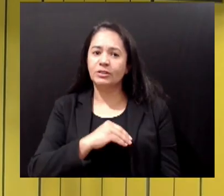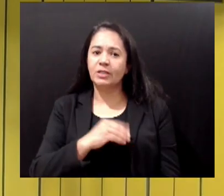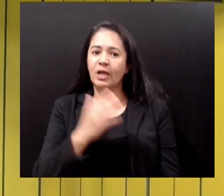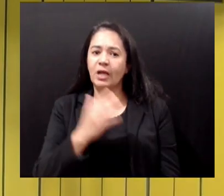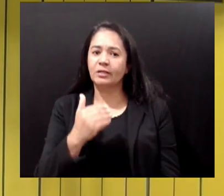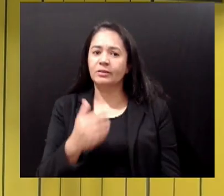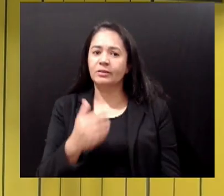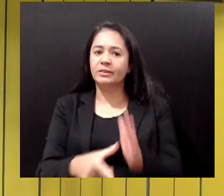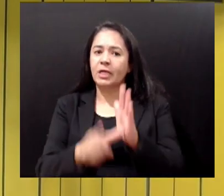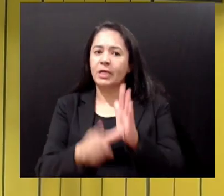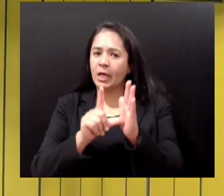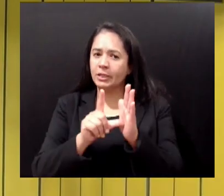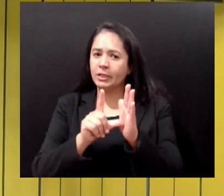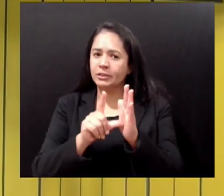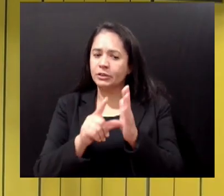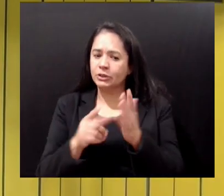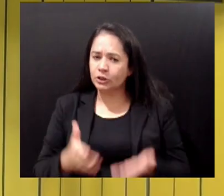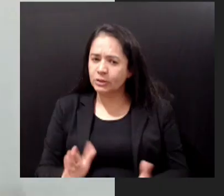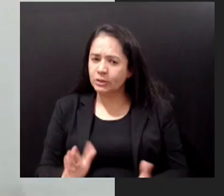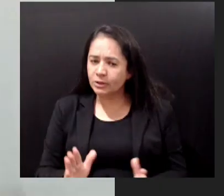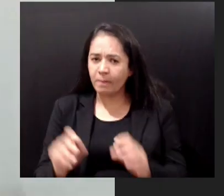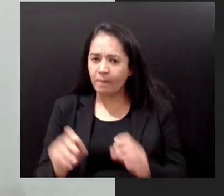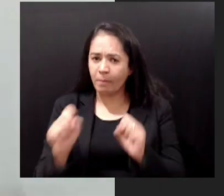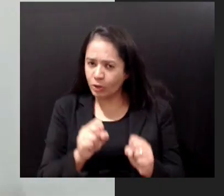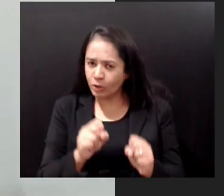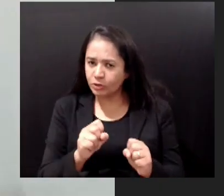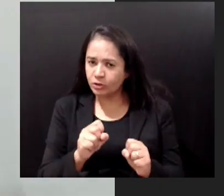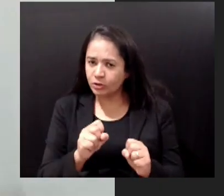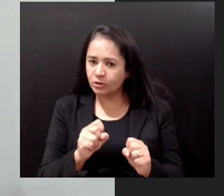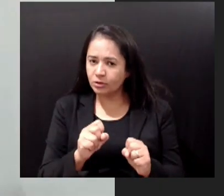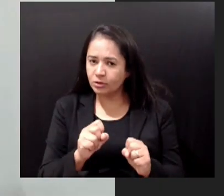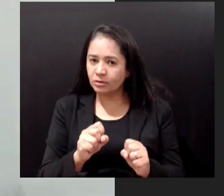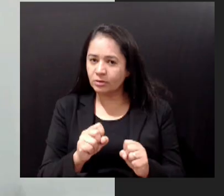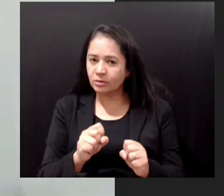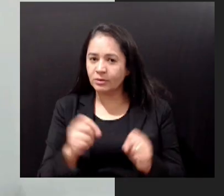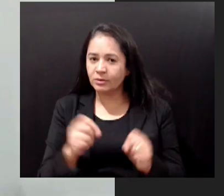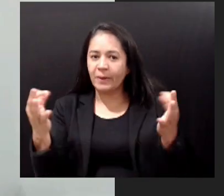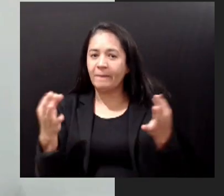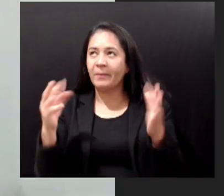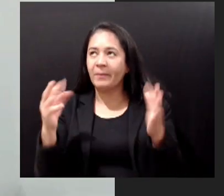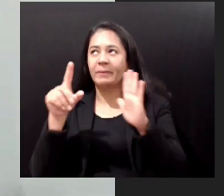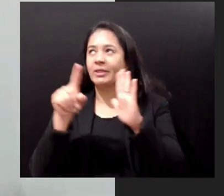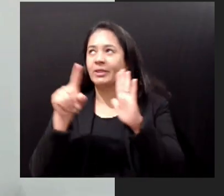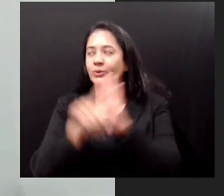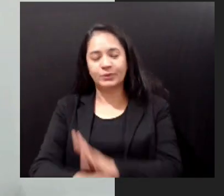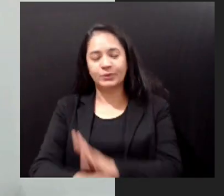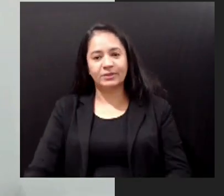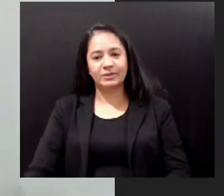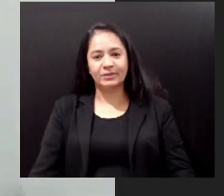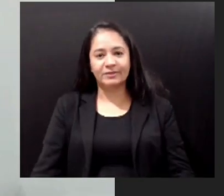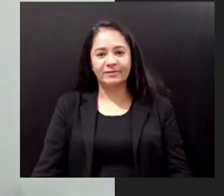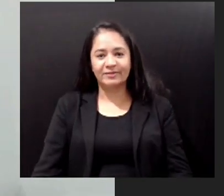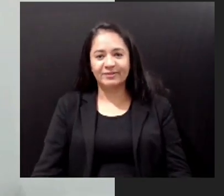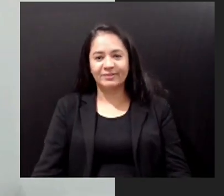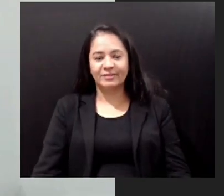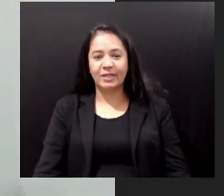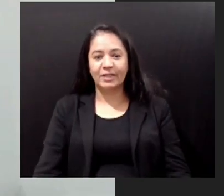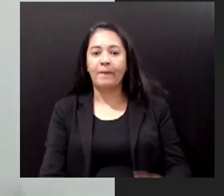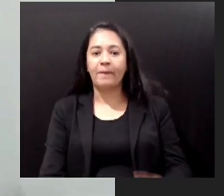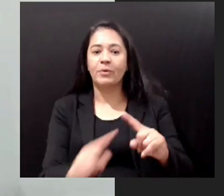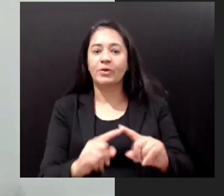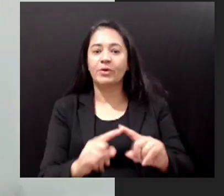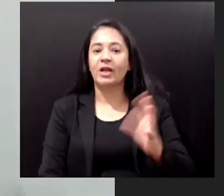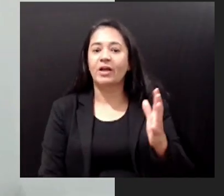antes desse filho nascer? Ai, perfeitíssima a sua pergunta, porque nós temos os